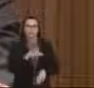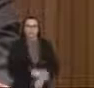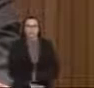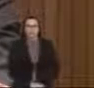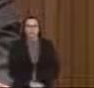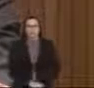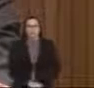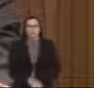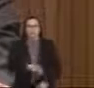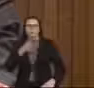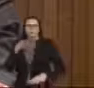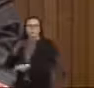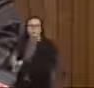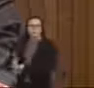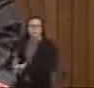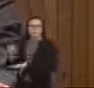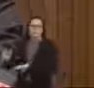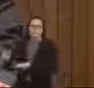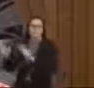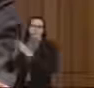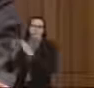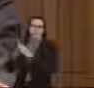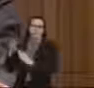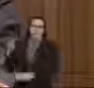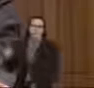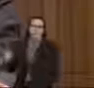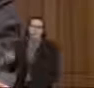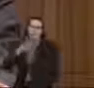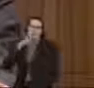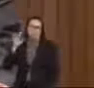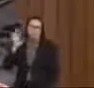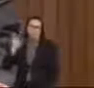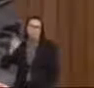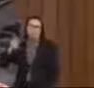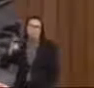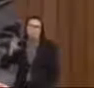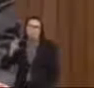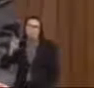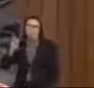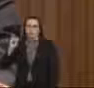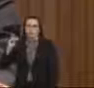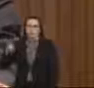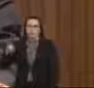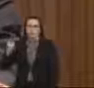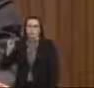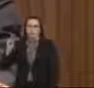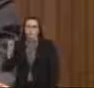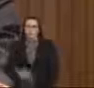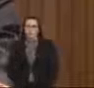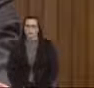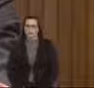do deputado federal Josimar Maranhãozinho. Me estranha muito, até porque até hoje não foi colocado o objeto dessa